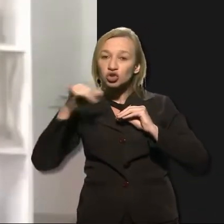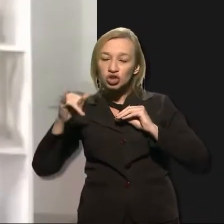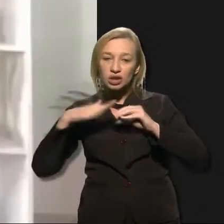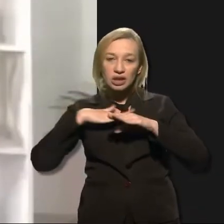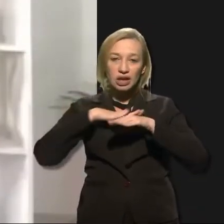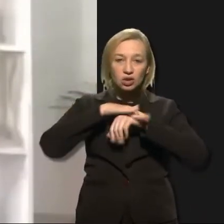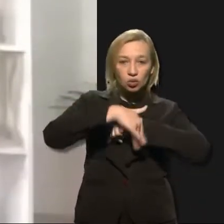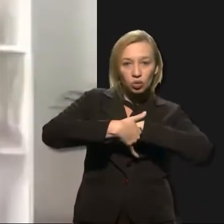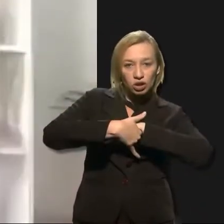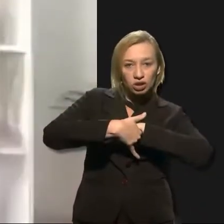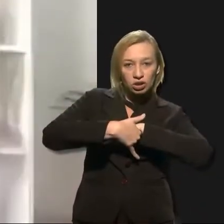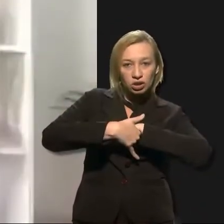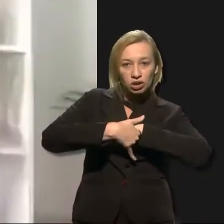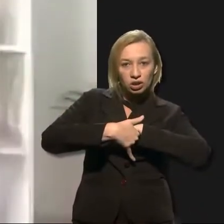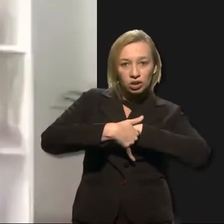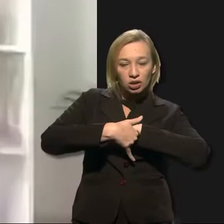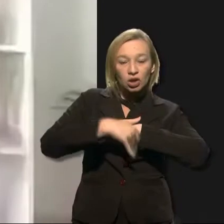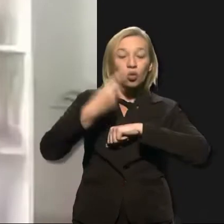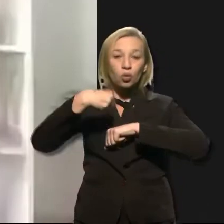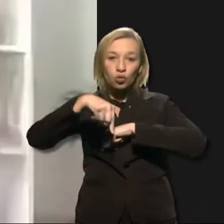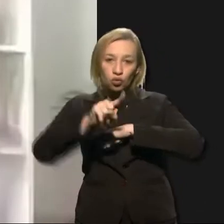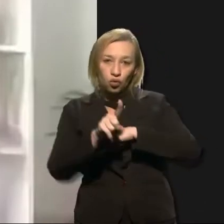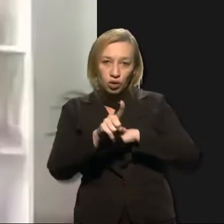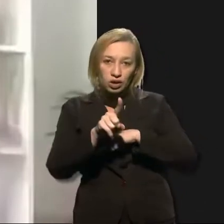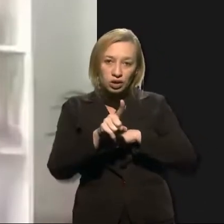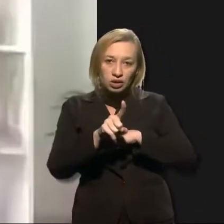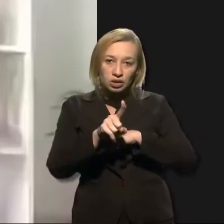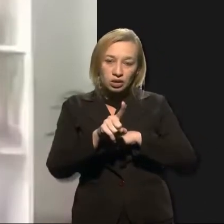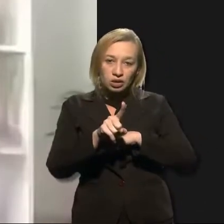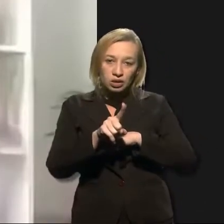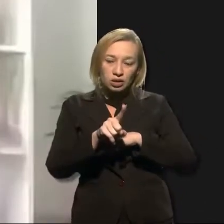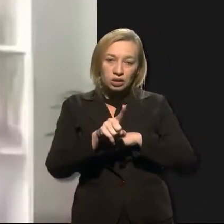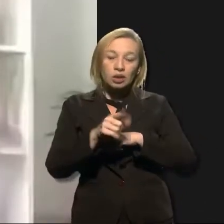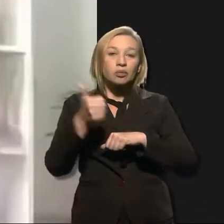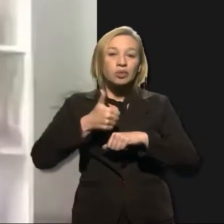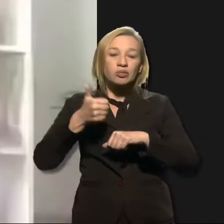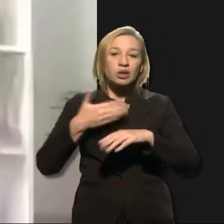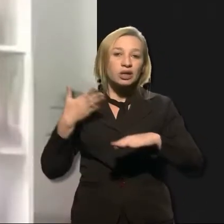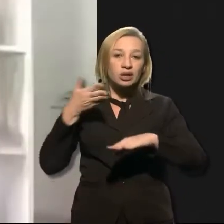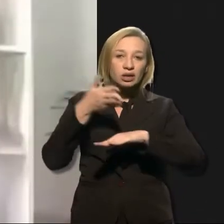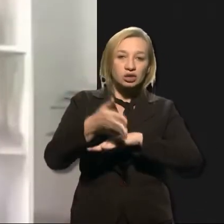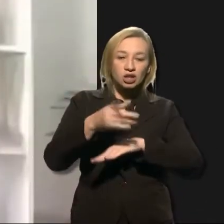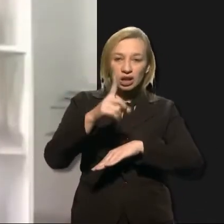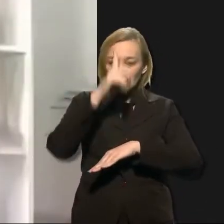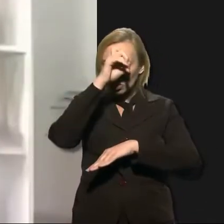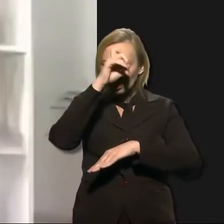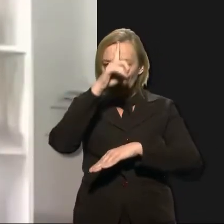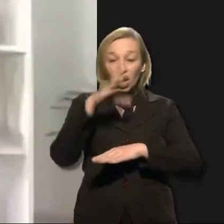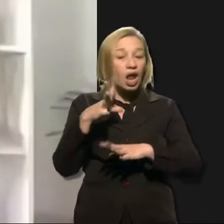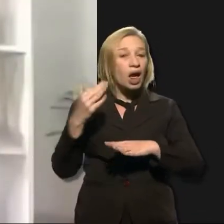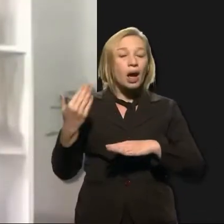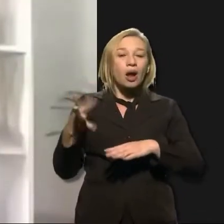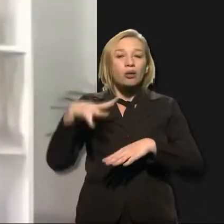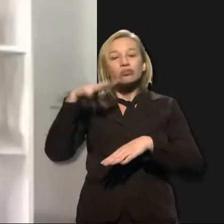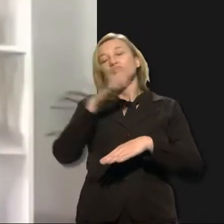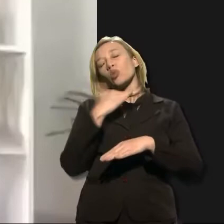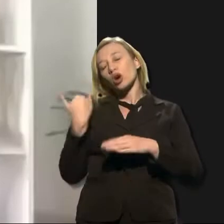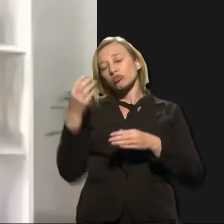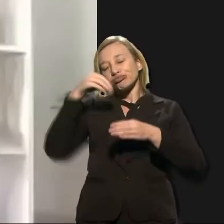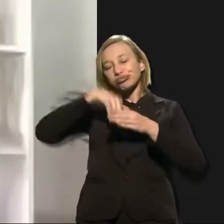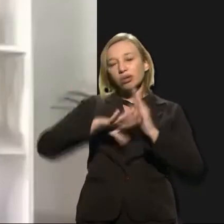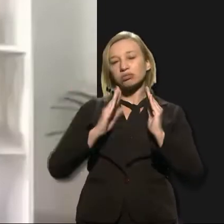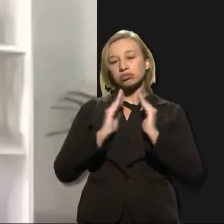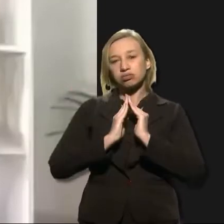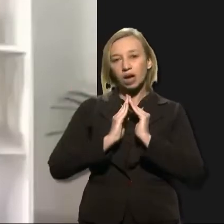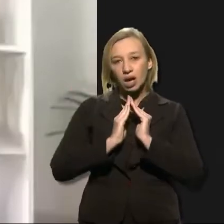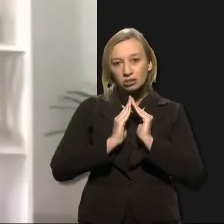né? Entre o dia e a noite de quando foi ali dada a primeira entrada no hospital. E ela